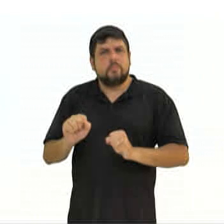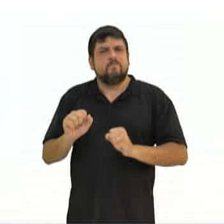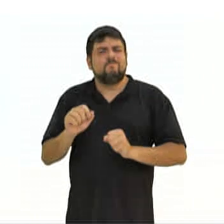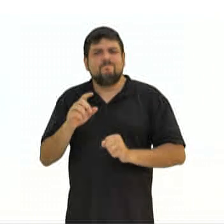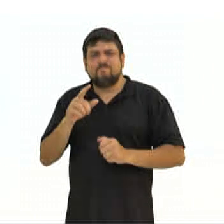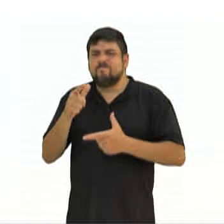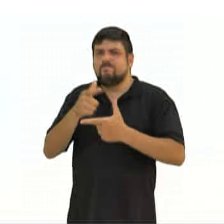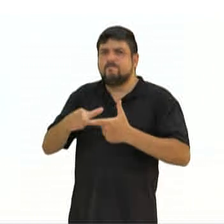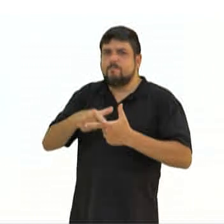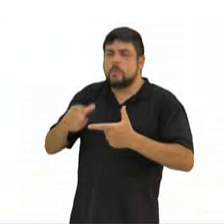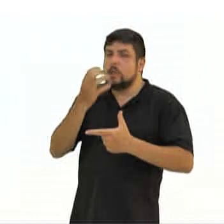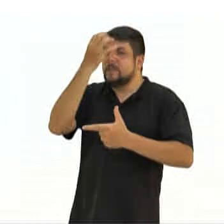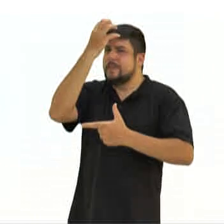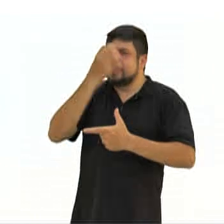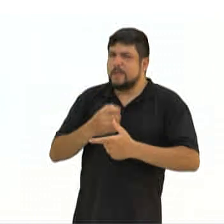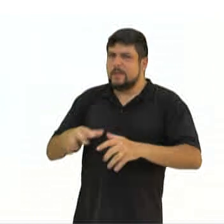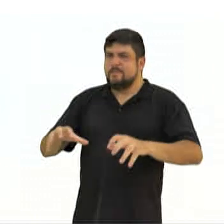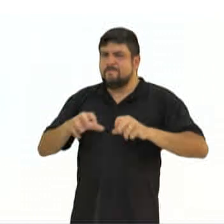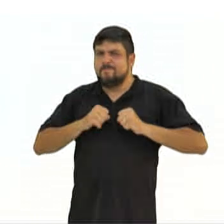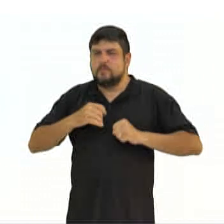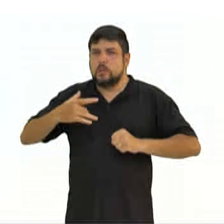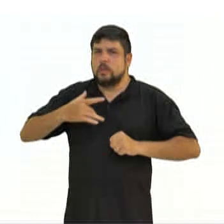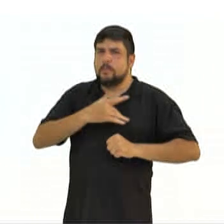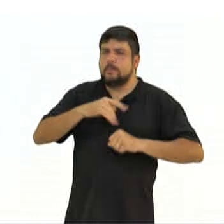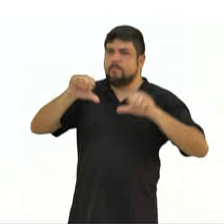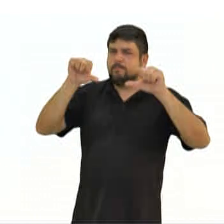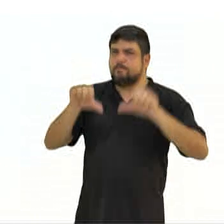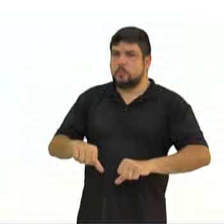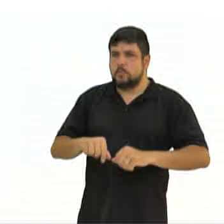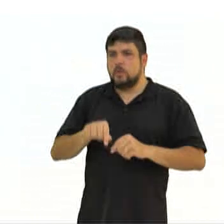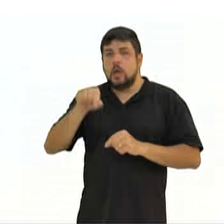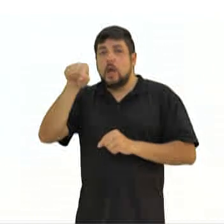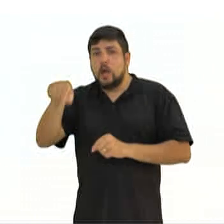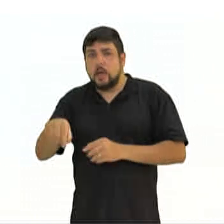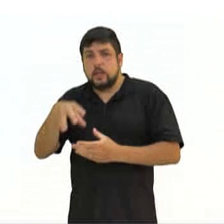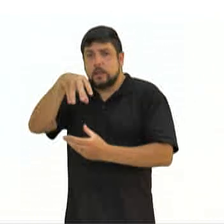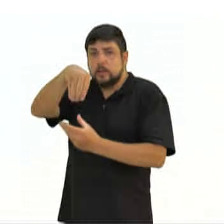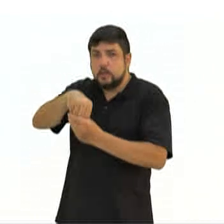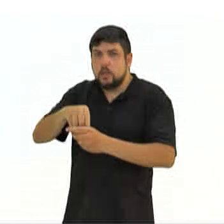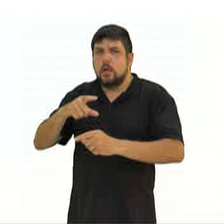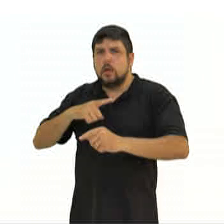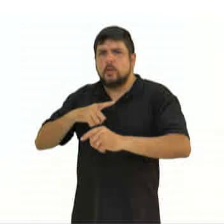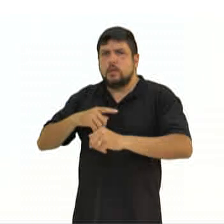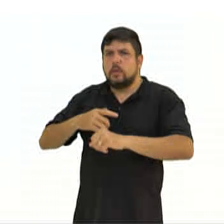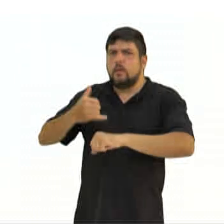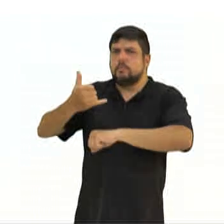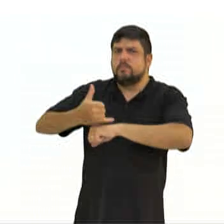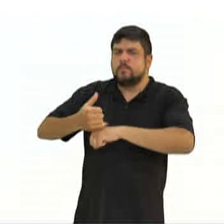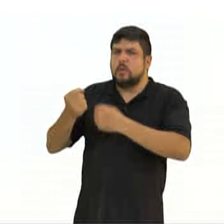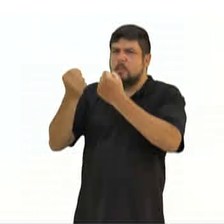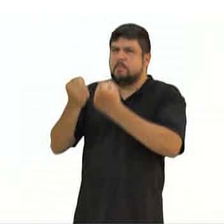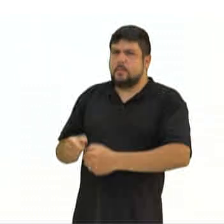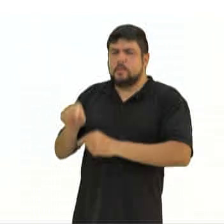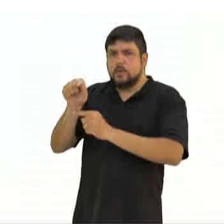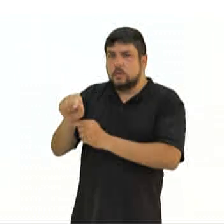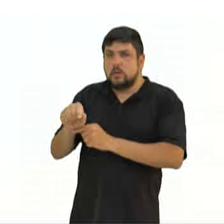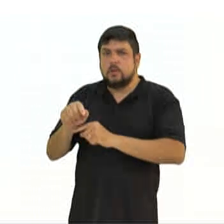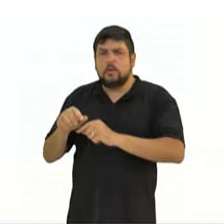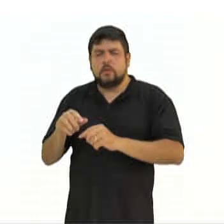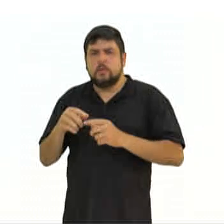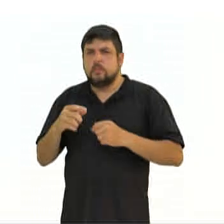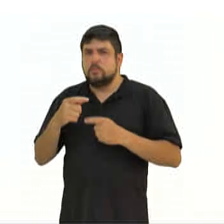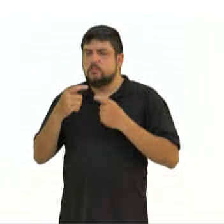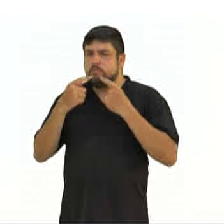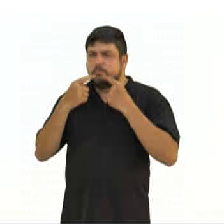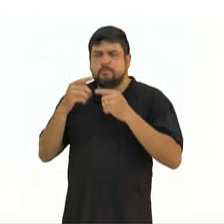riscos ao meio ambiente e à saúde humana. Na composição dos equipamentos eletrônicos estão presentes metais pesados altamente tóxicos,